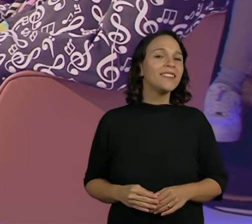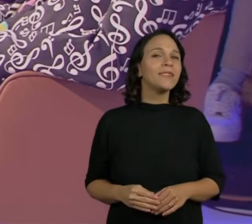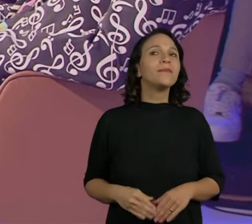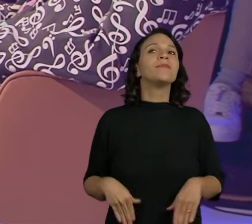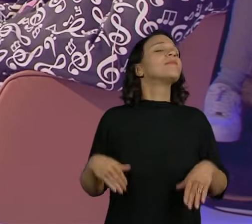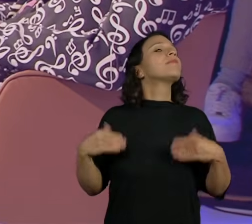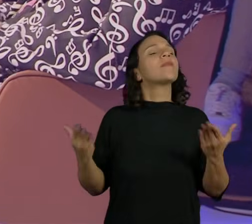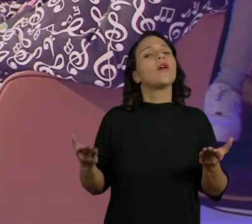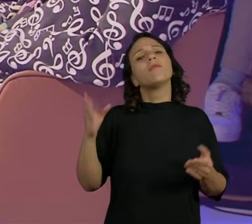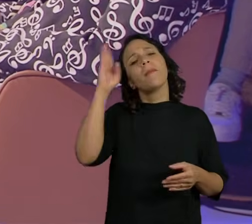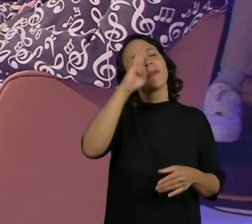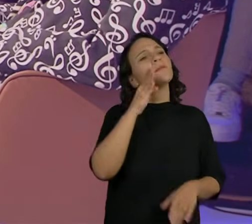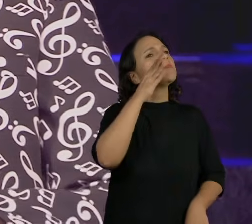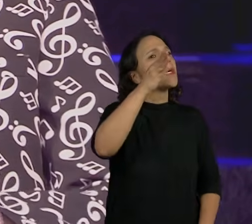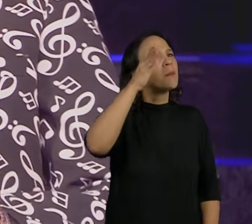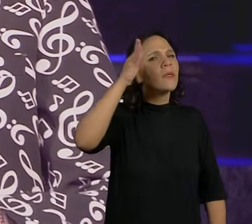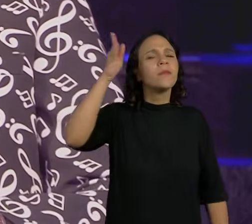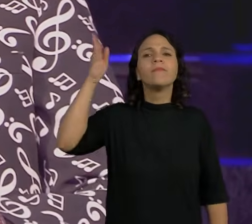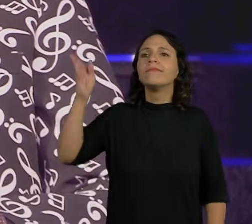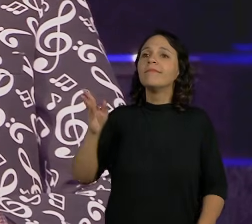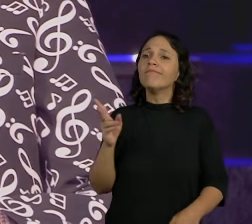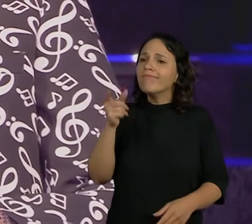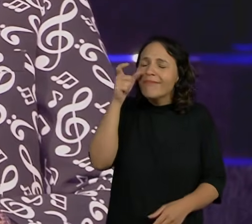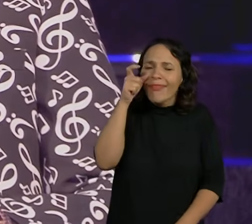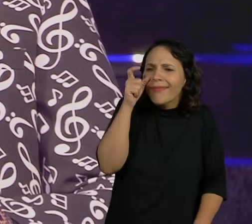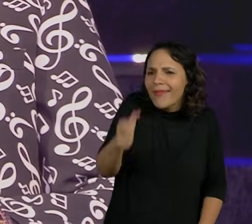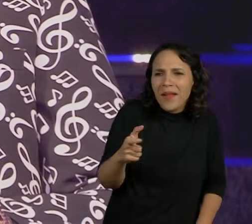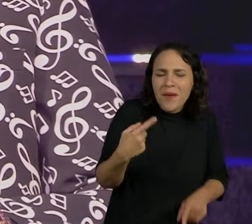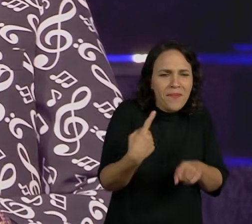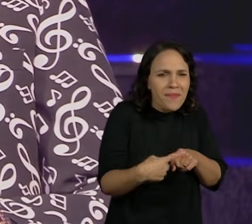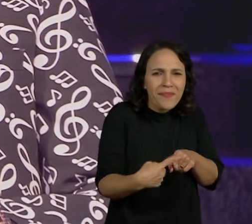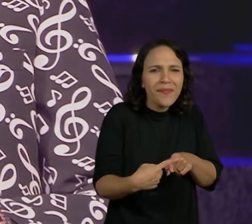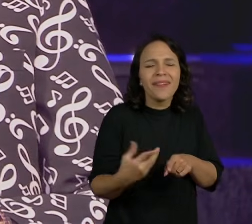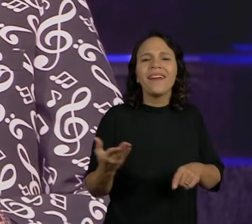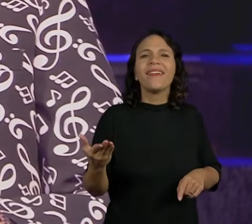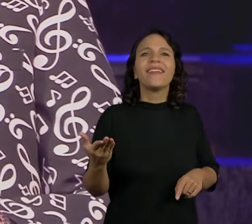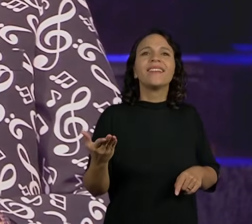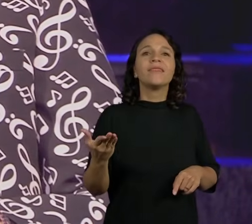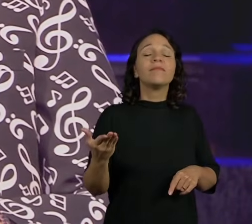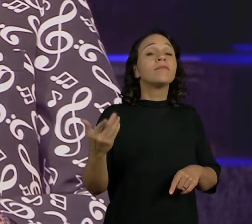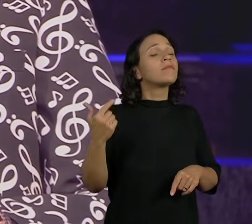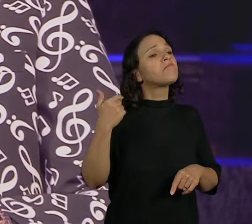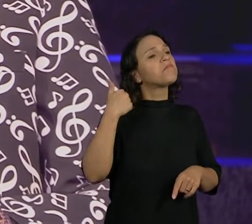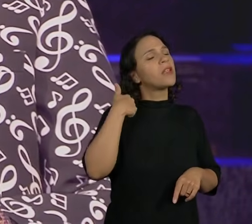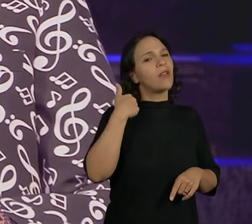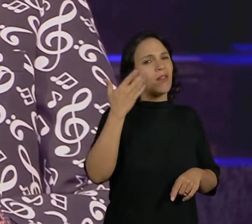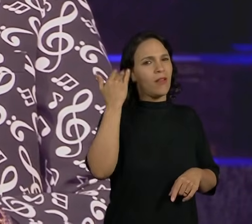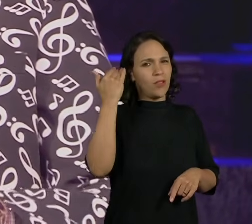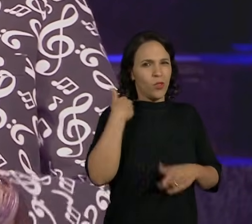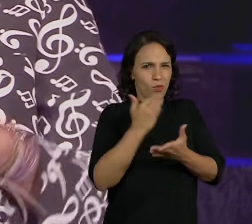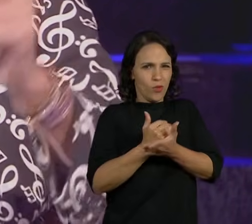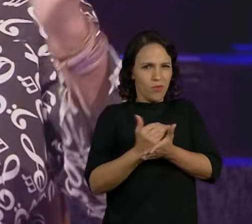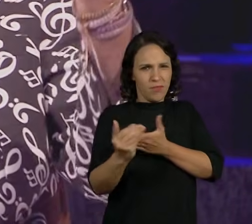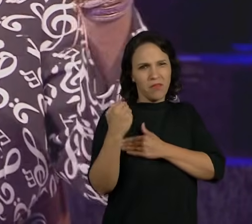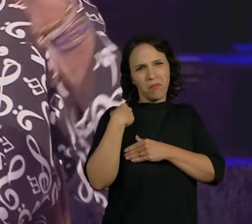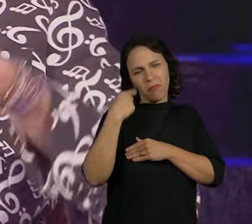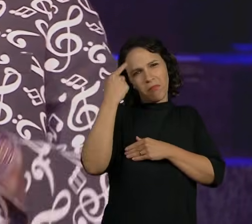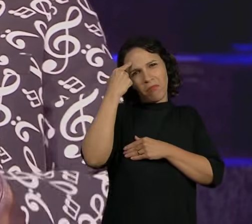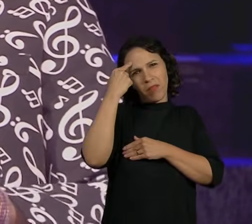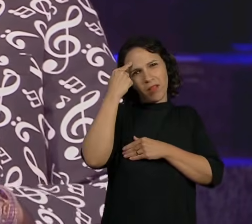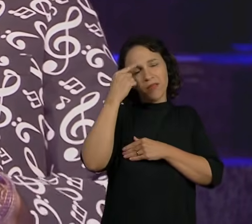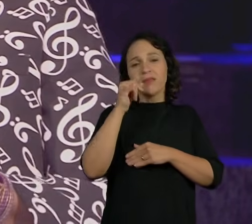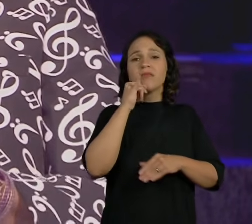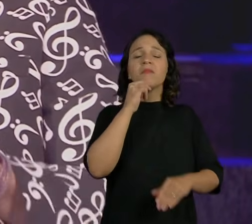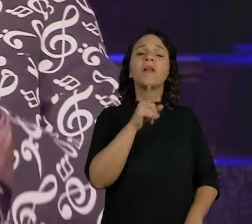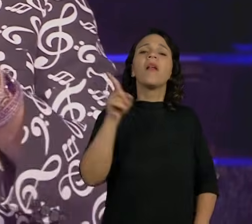gente faz show pelo Brasil todo, e é sempre muito interessante, porque uma coisa que eu pensava logo quando eu comecei é que um camarada lá